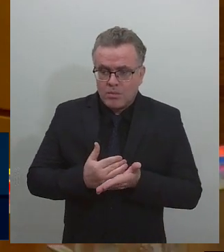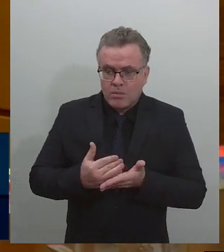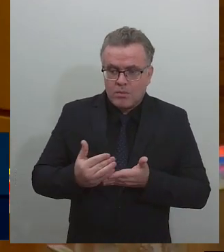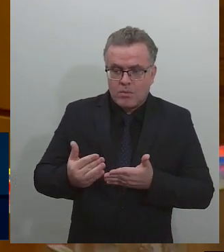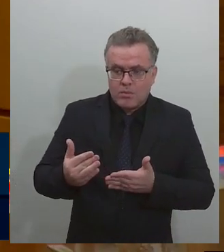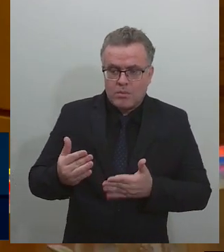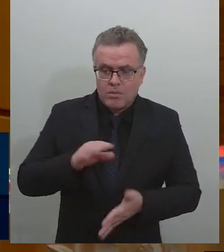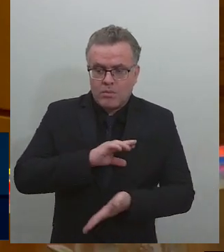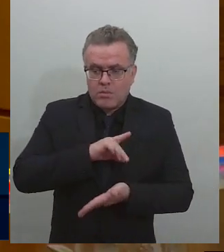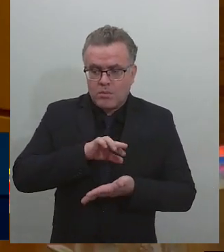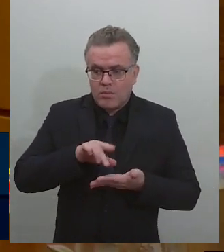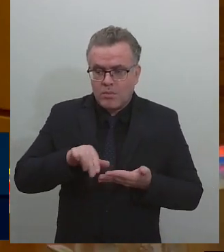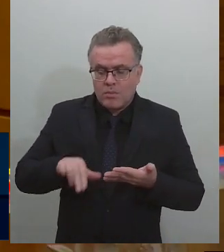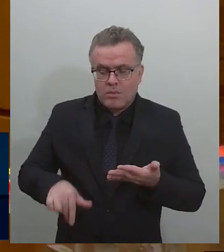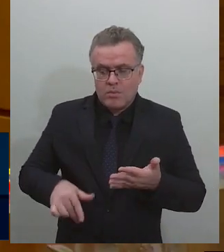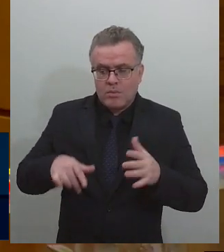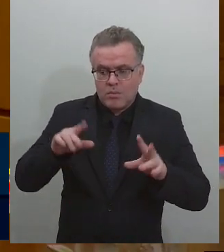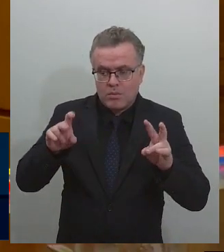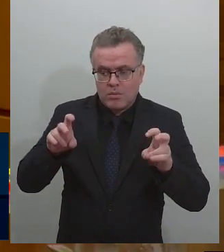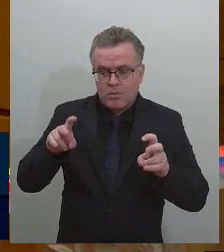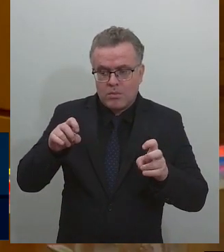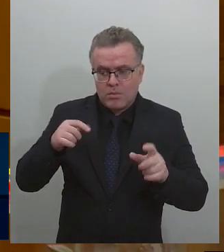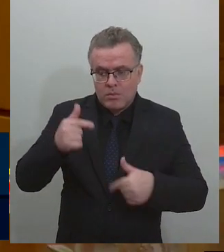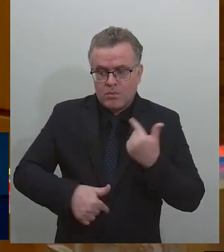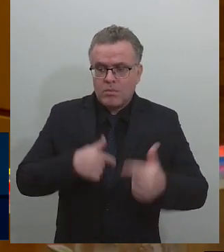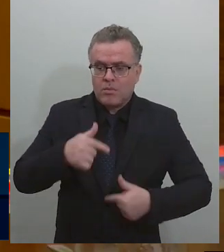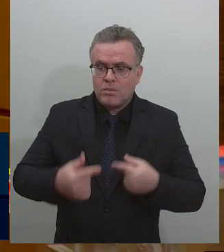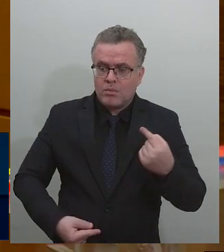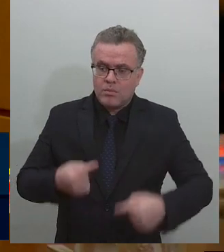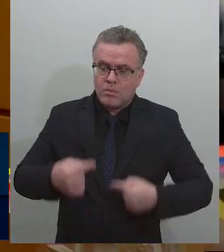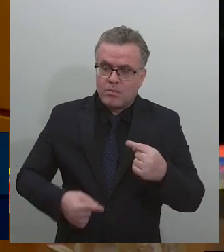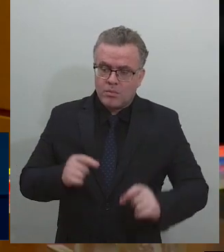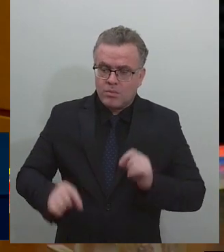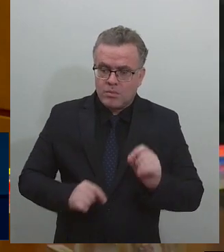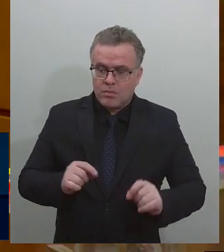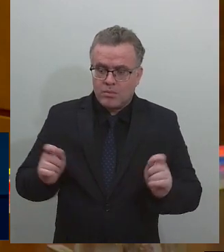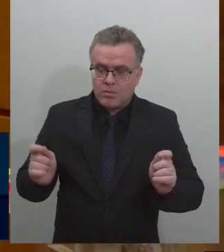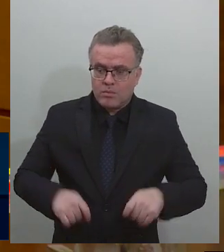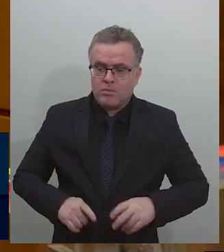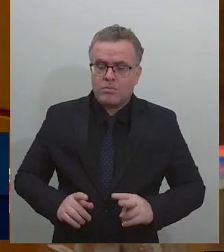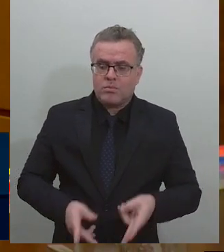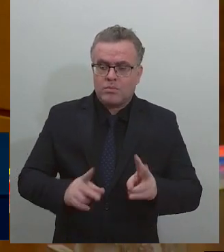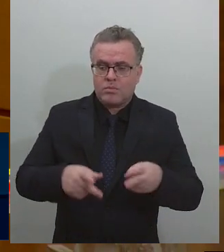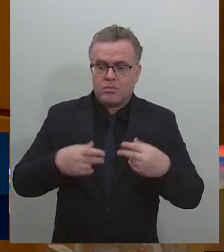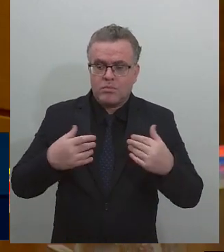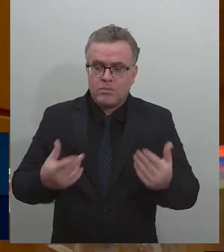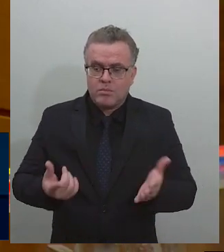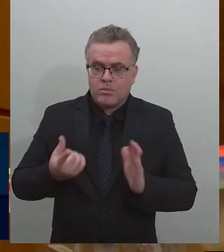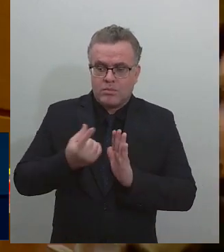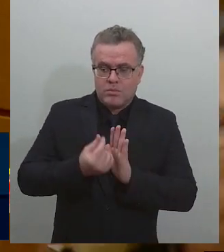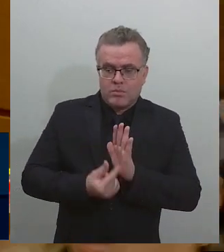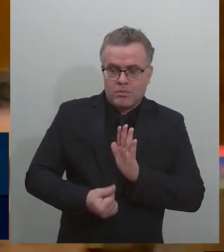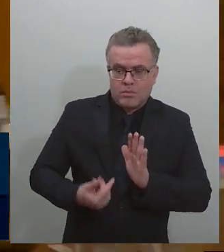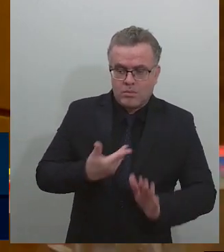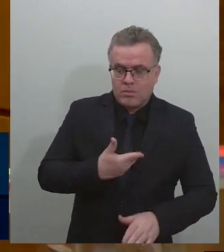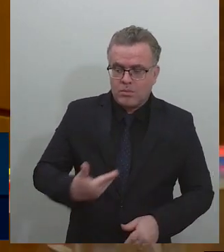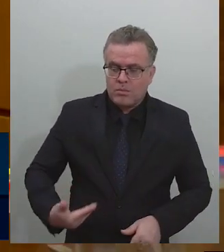temáticas para discutir, senhores deputados, o orçamento público do Estado de Sergipe,